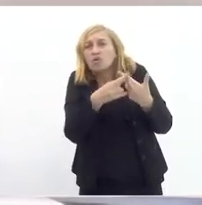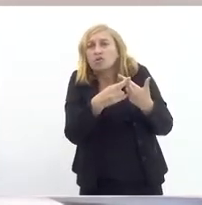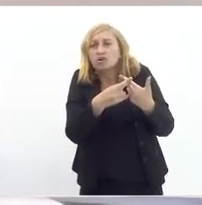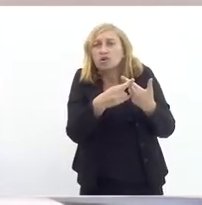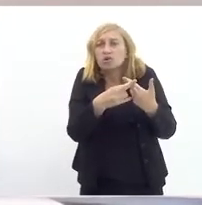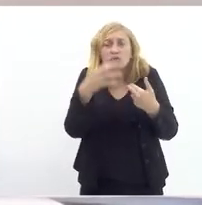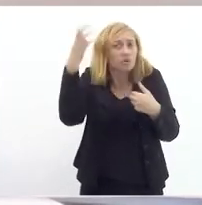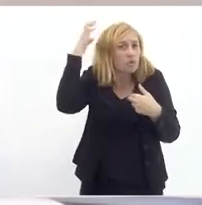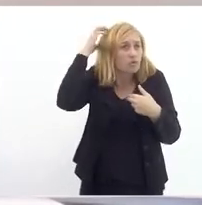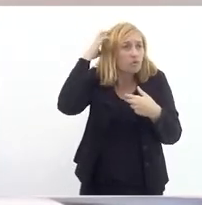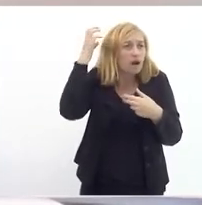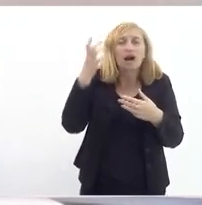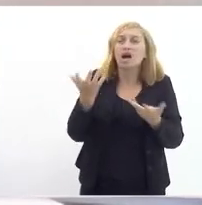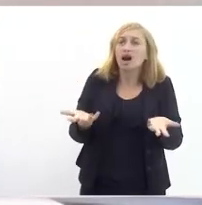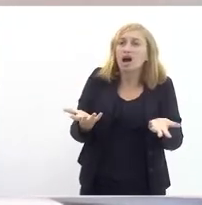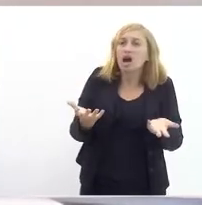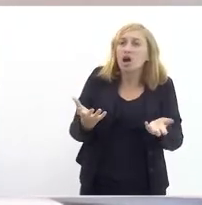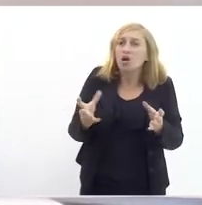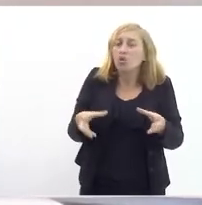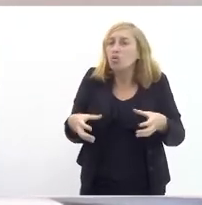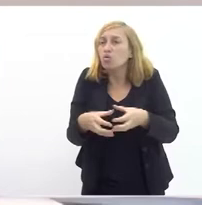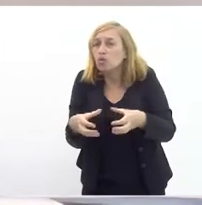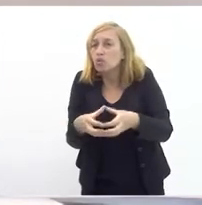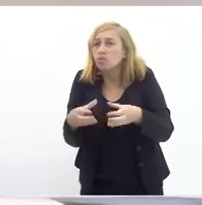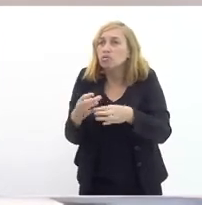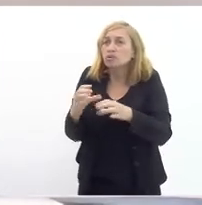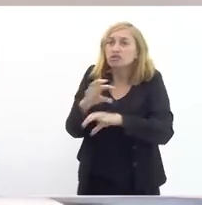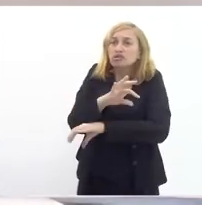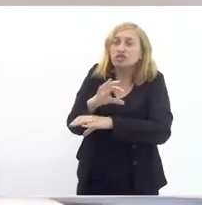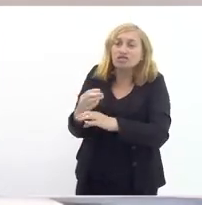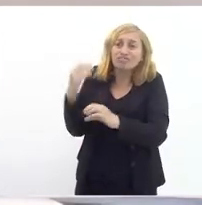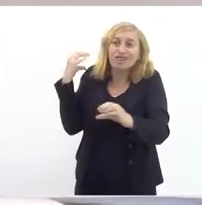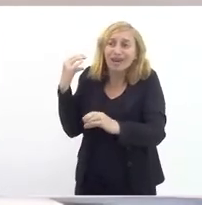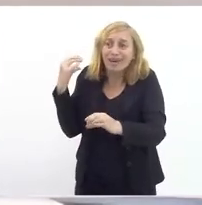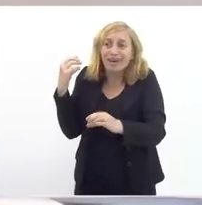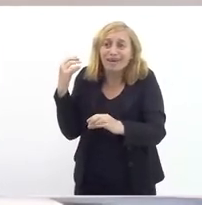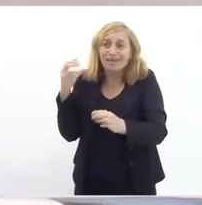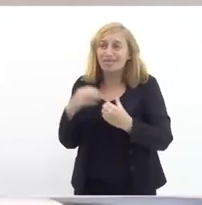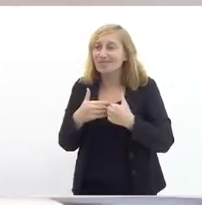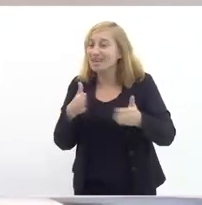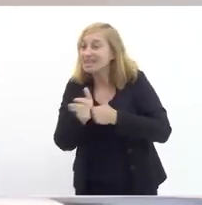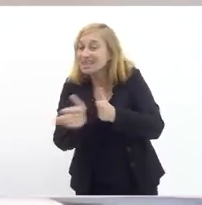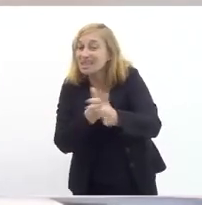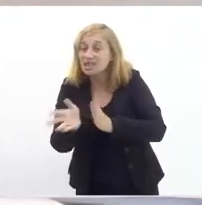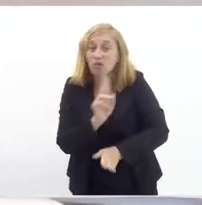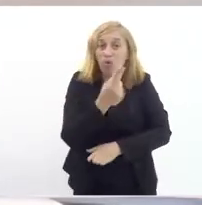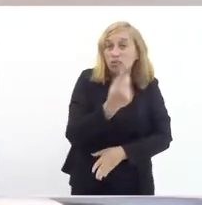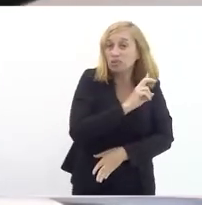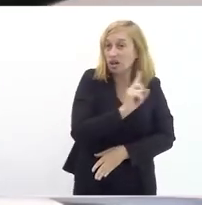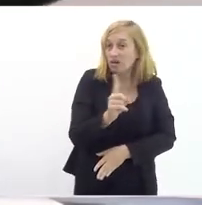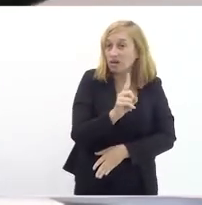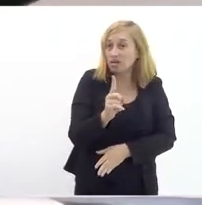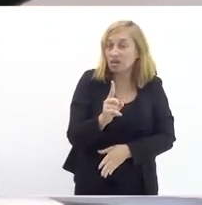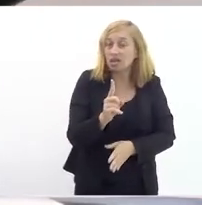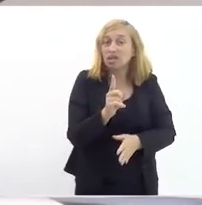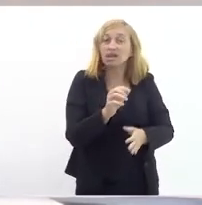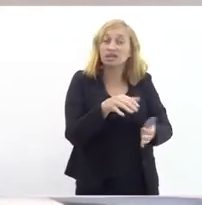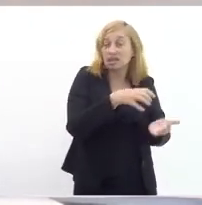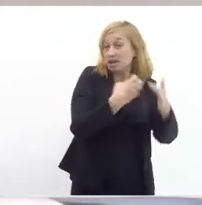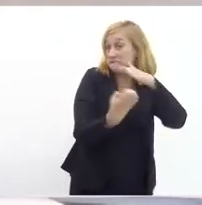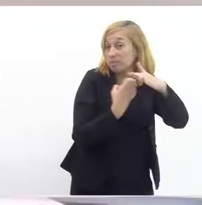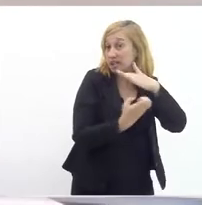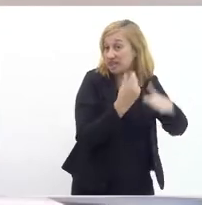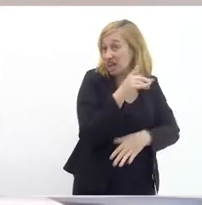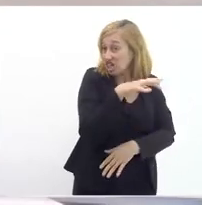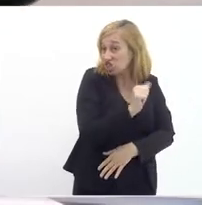de engenharia, se dizer se é acessível ou não. Ou, se não é a agência, é a Secretaria de Transporte,